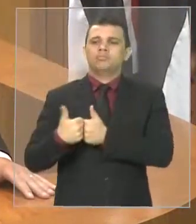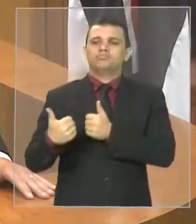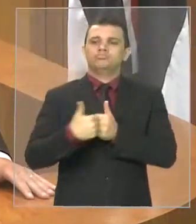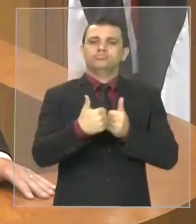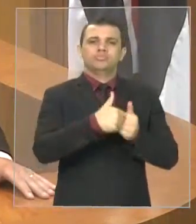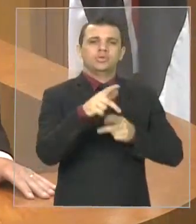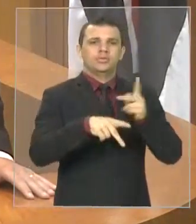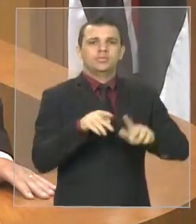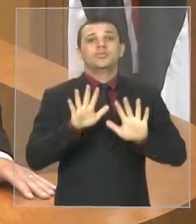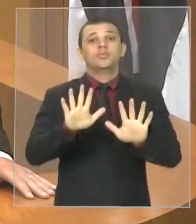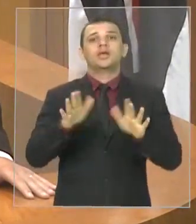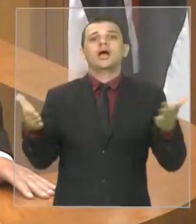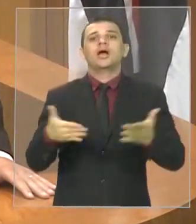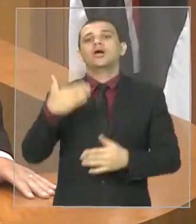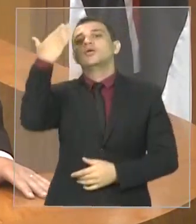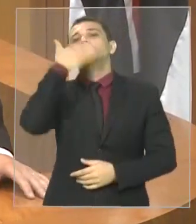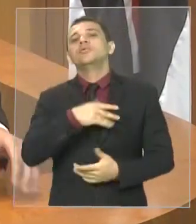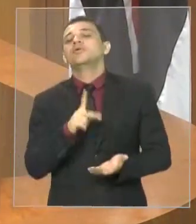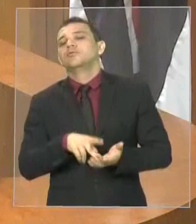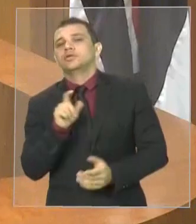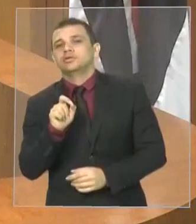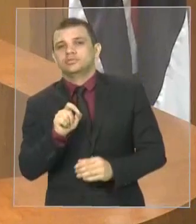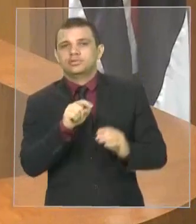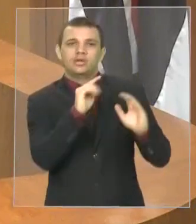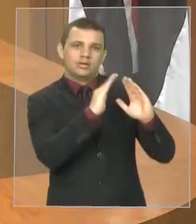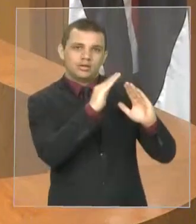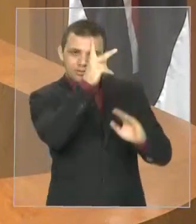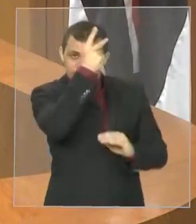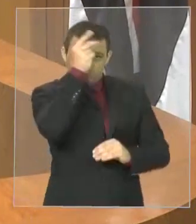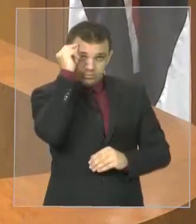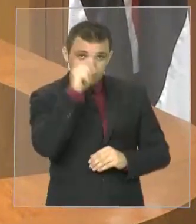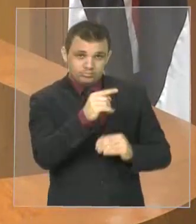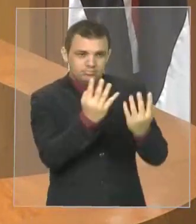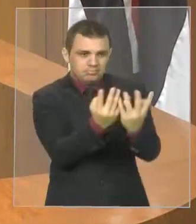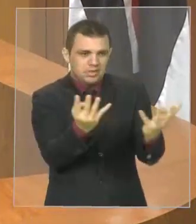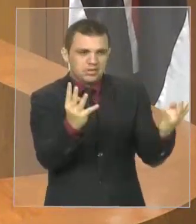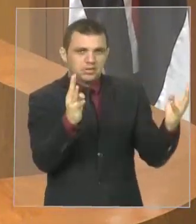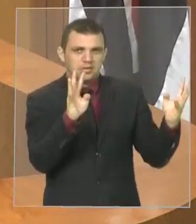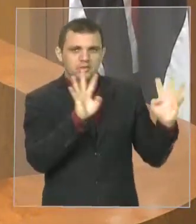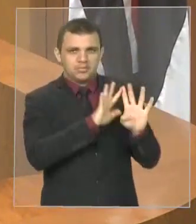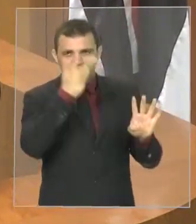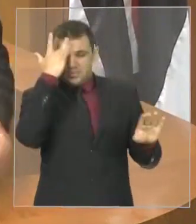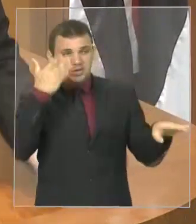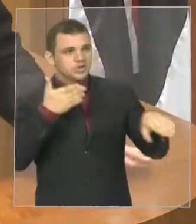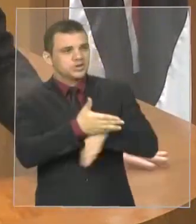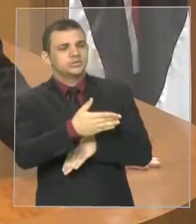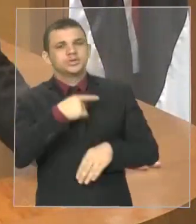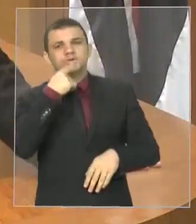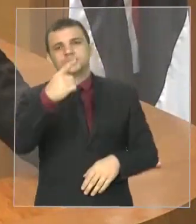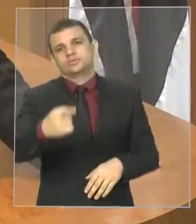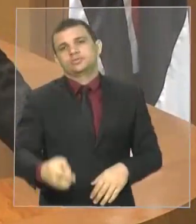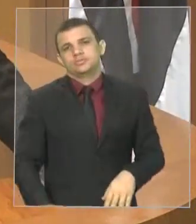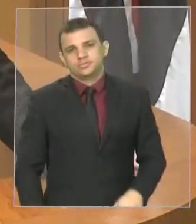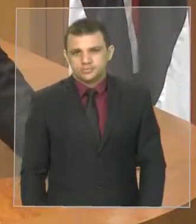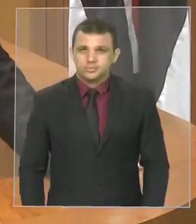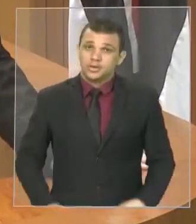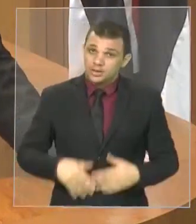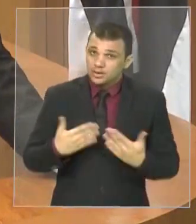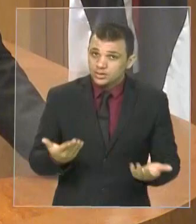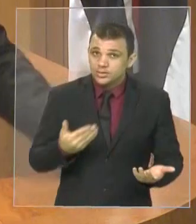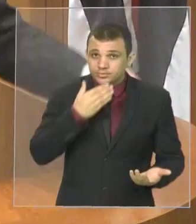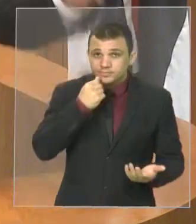que ninguém possa chegar e conversar com ele. Portanto, senhores e senhoras deputados, o que eu peço é que o prefeito